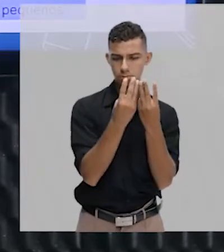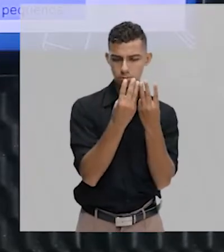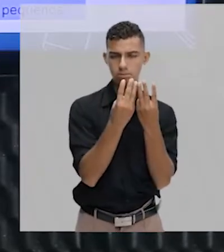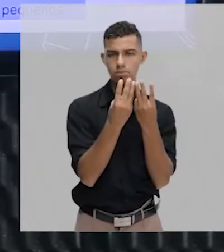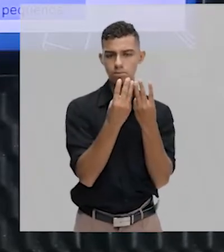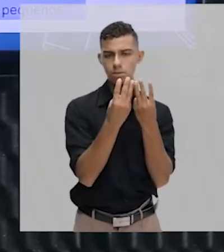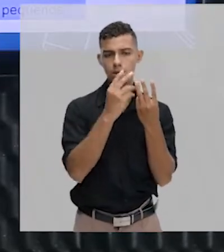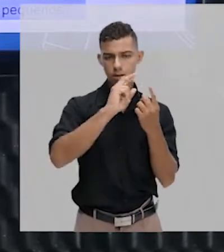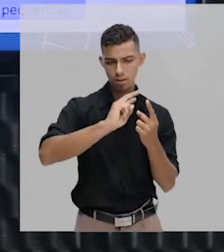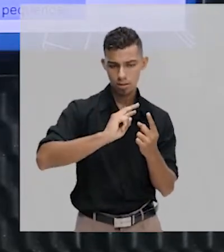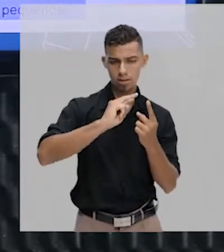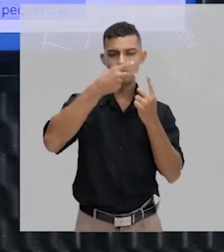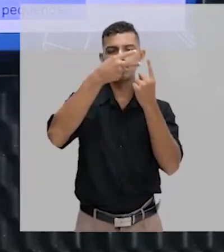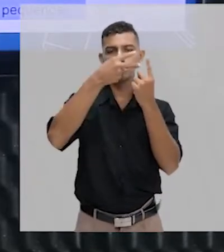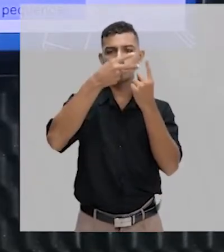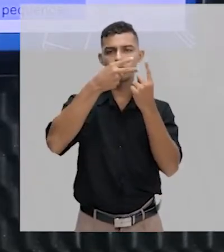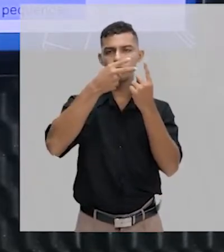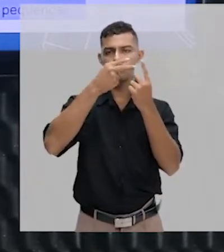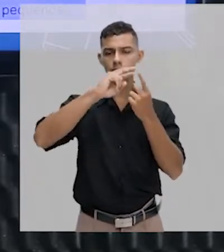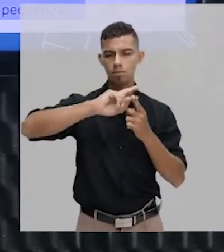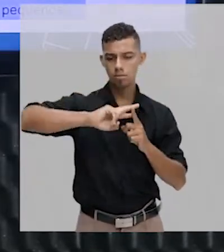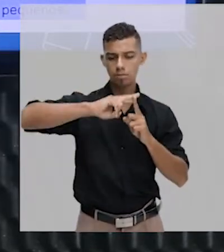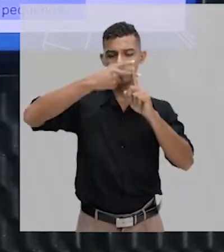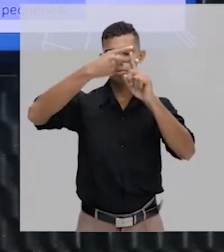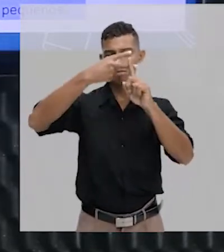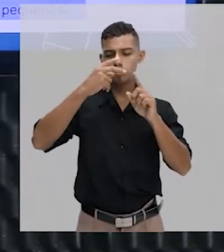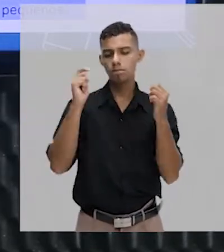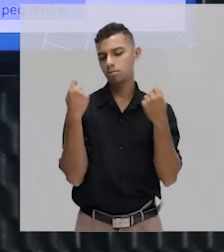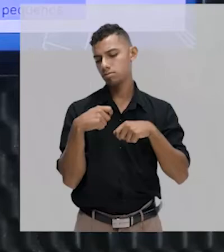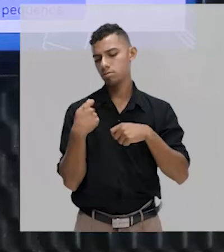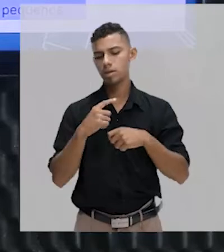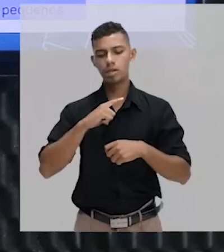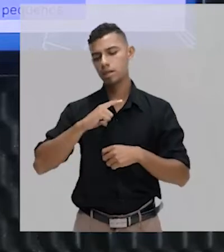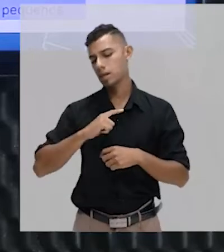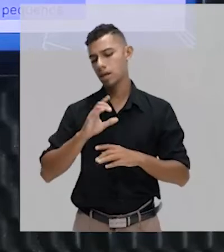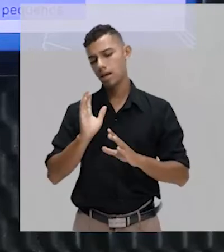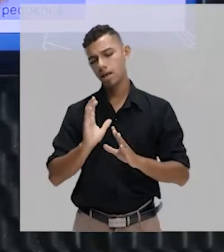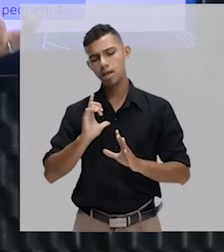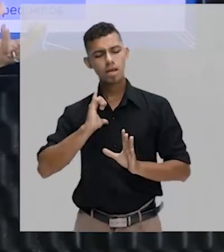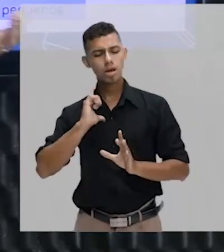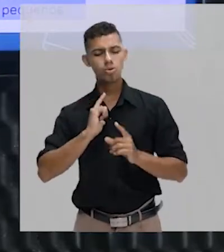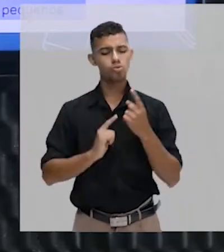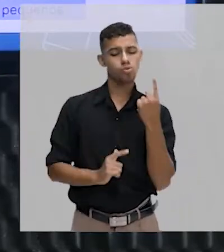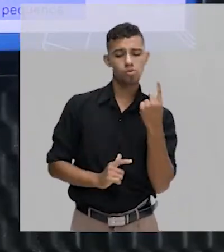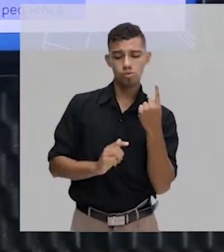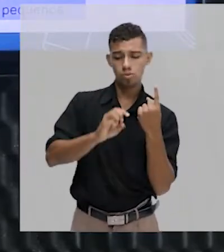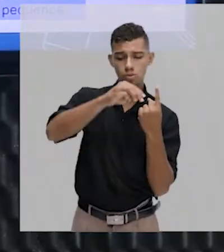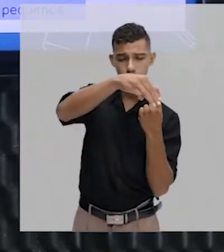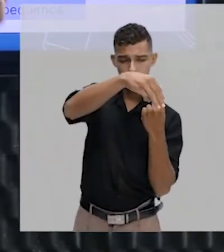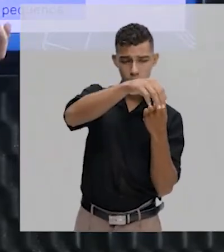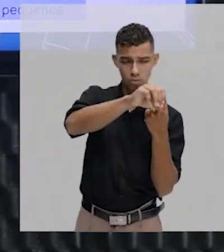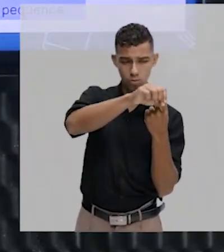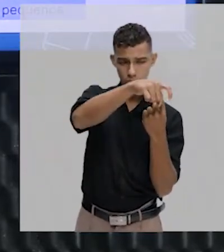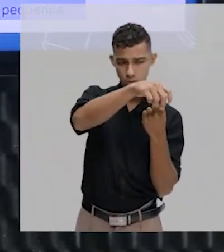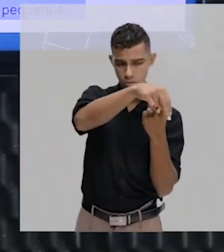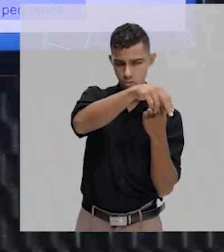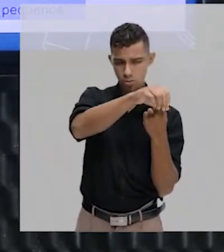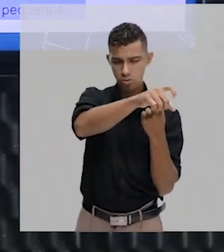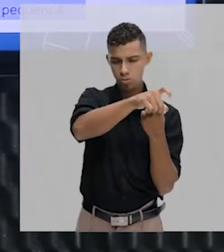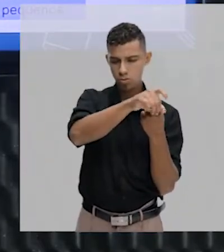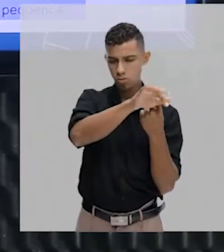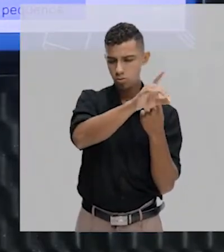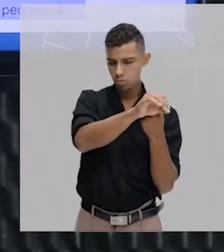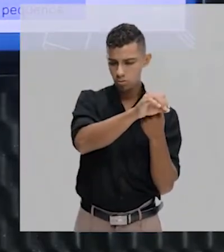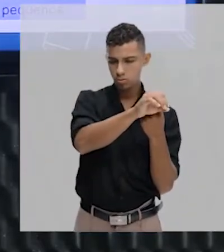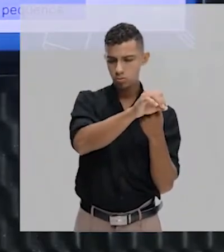vai duplicar a massa, né, do oxigênio, em vez de obter o monóxido com aquela massa X, se a